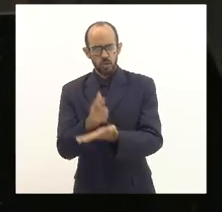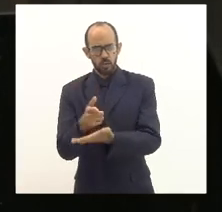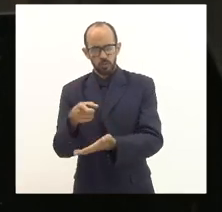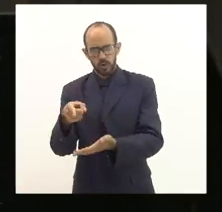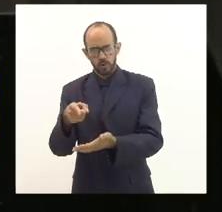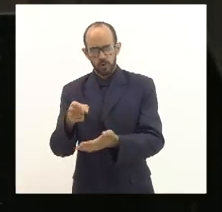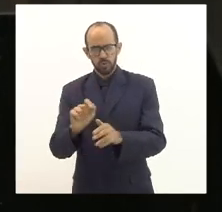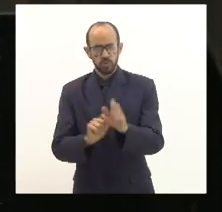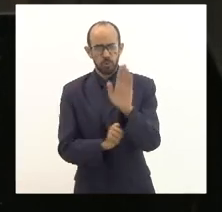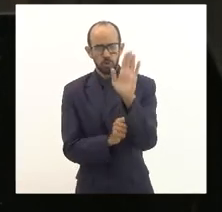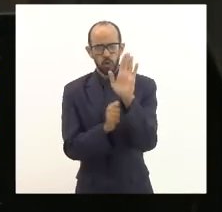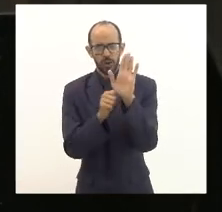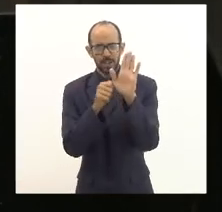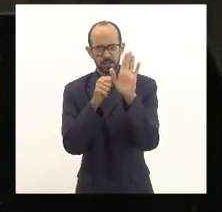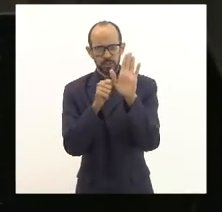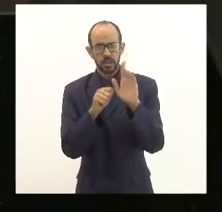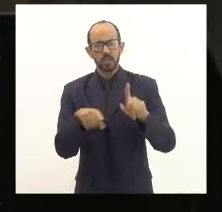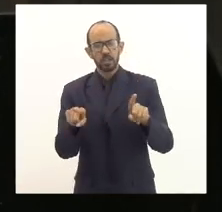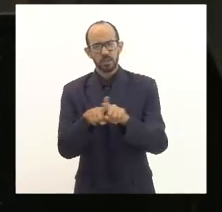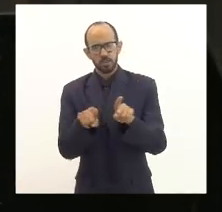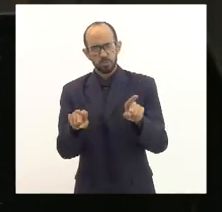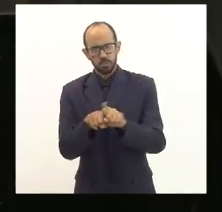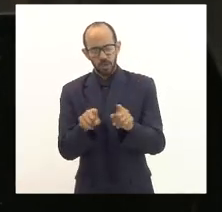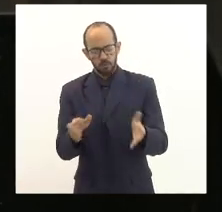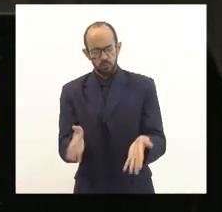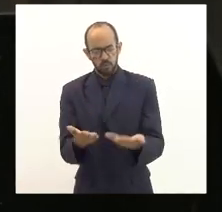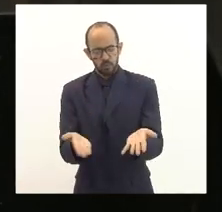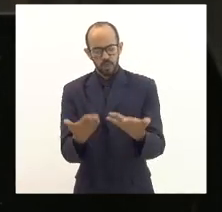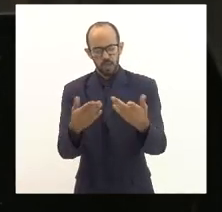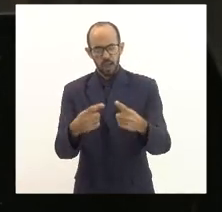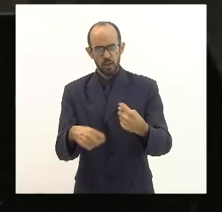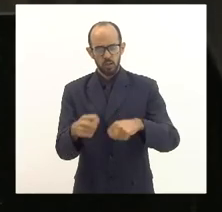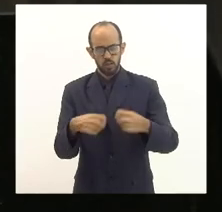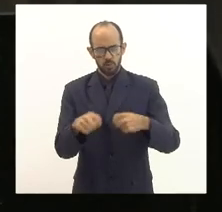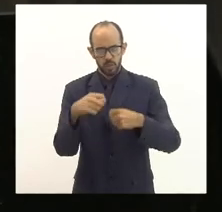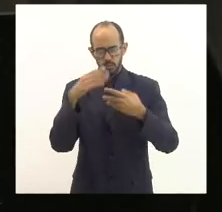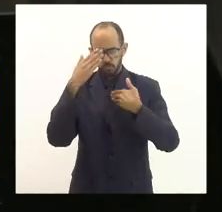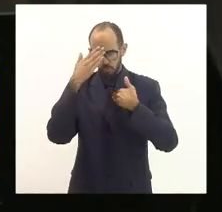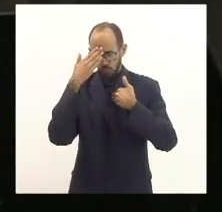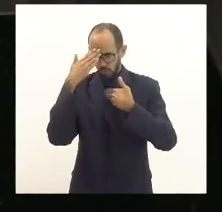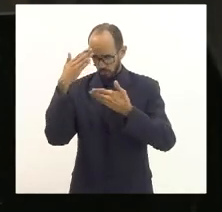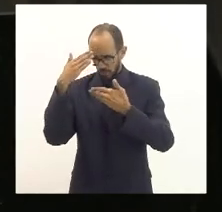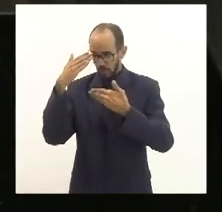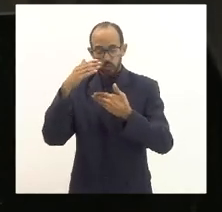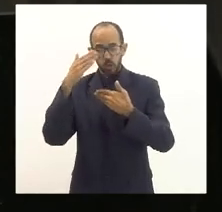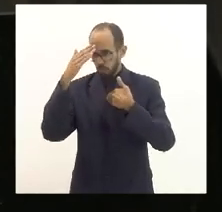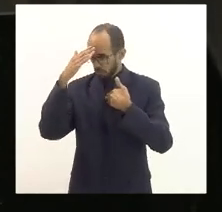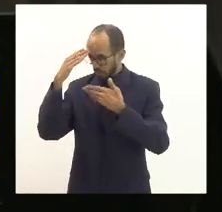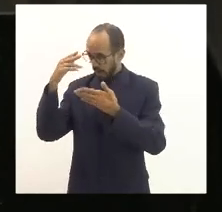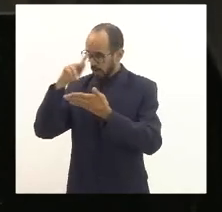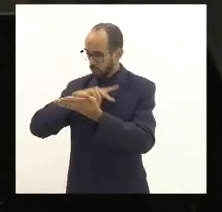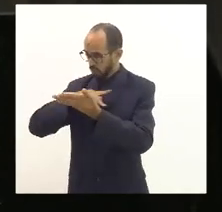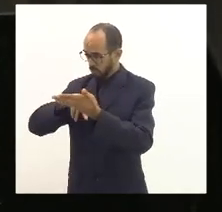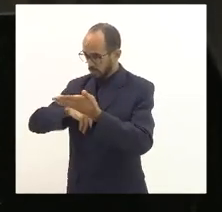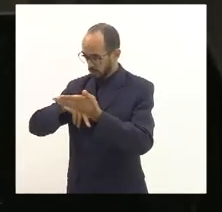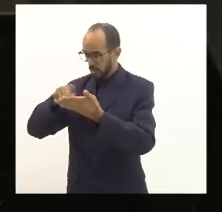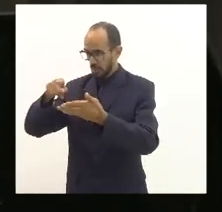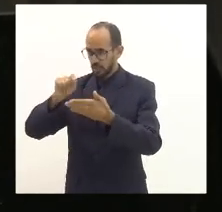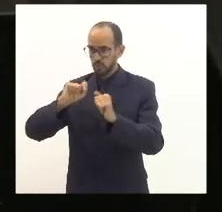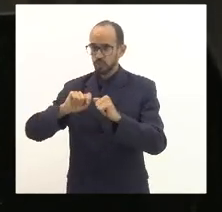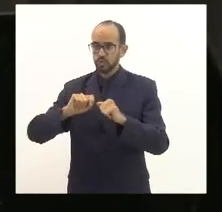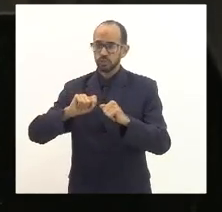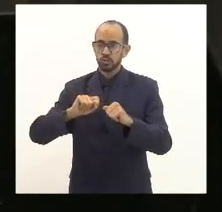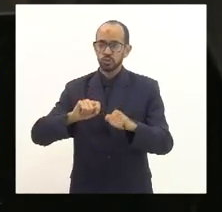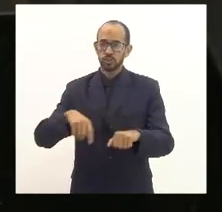burocráticos e mais do que nunca fomento a economia Muito obrigado muito obrigado senhor presidente pela deferência